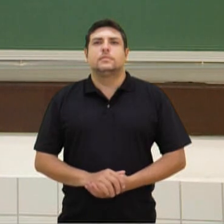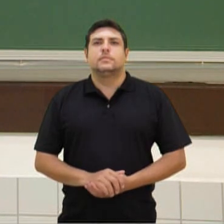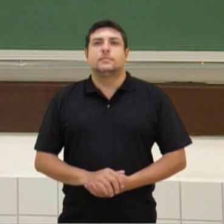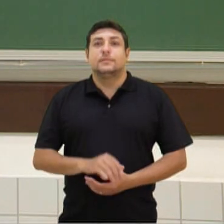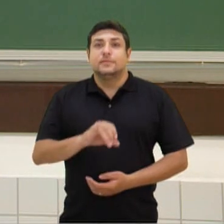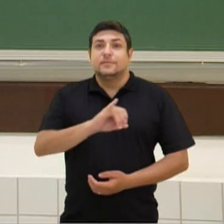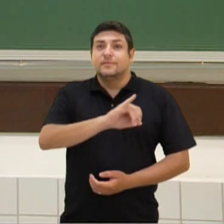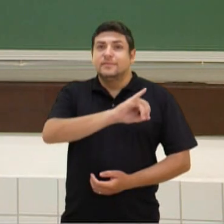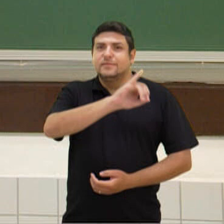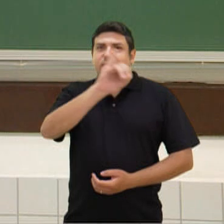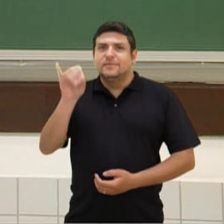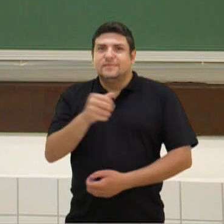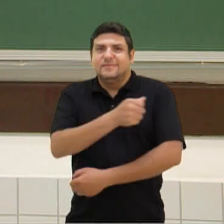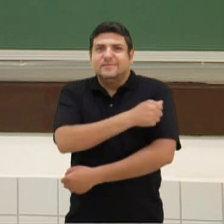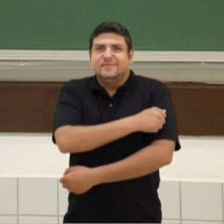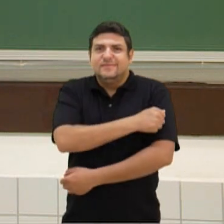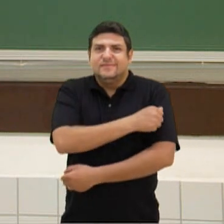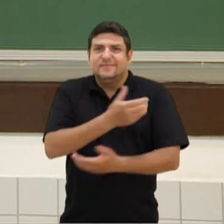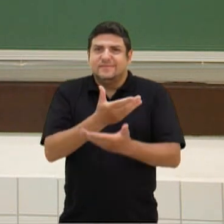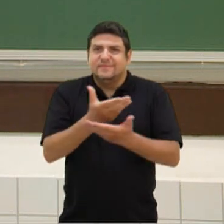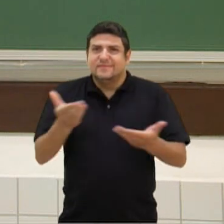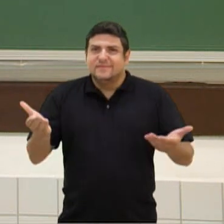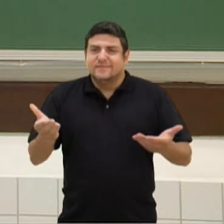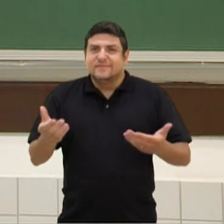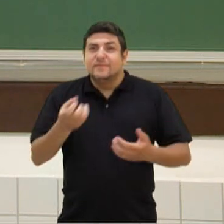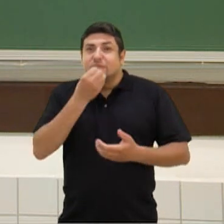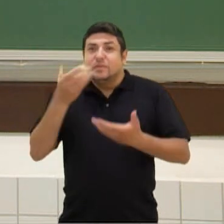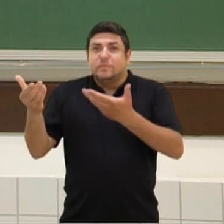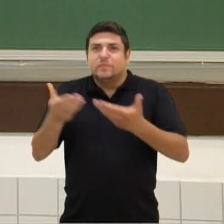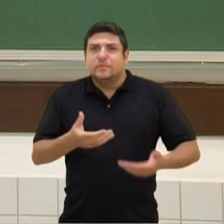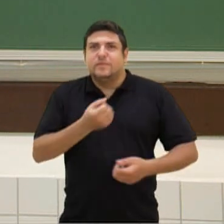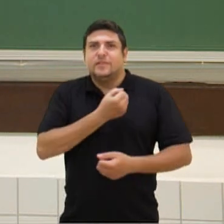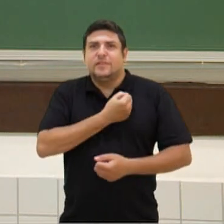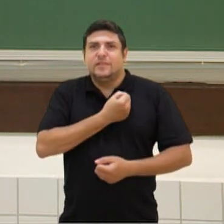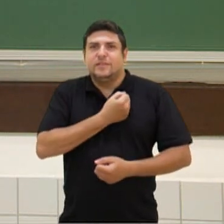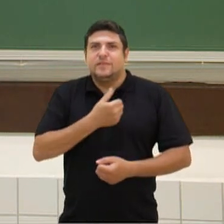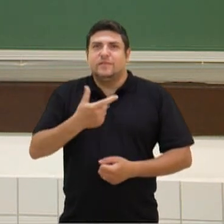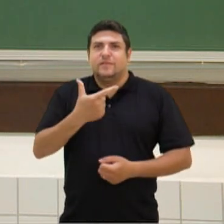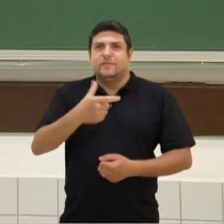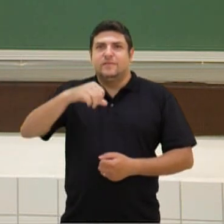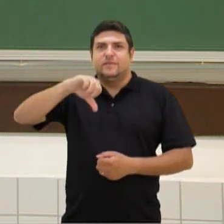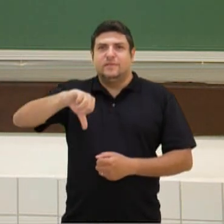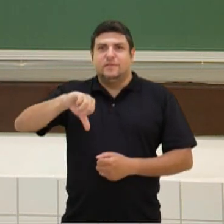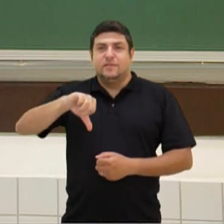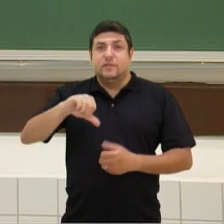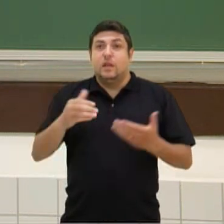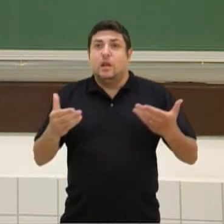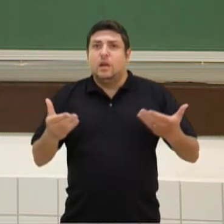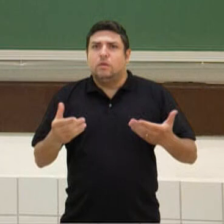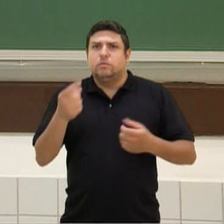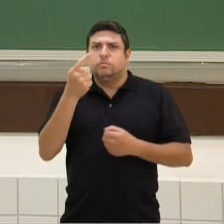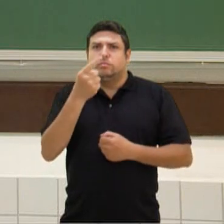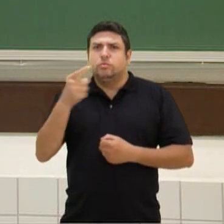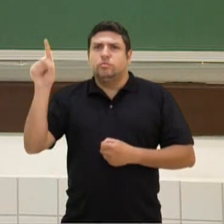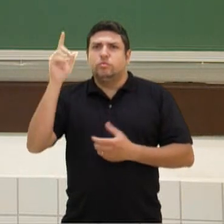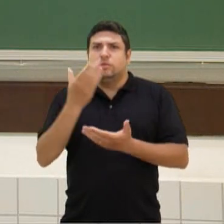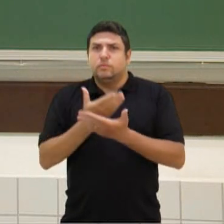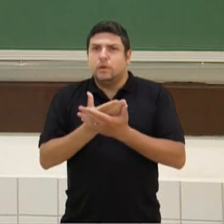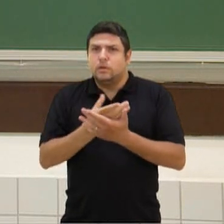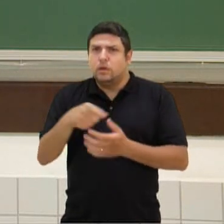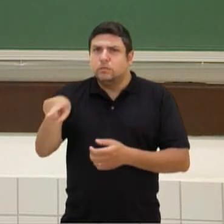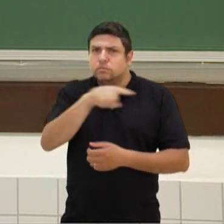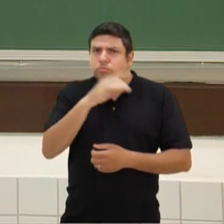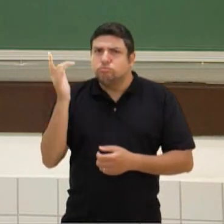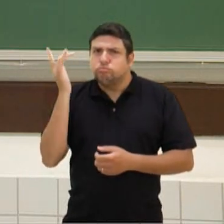Olá, turma! Bem-vindos à aula de número 29 com o professor Márcio. Hoje, última aula do trimestre. Estão espertos? Estão fazendo